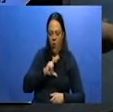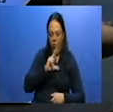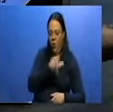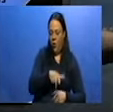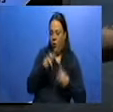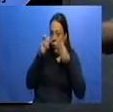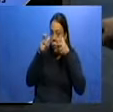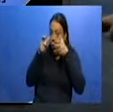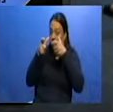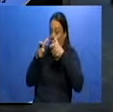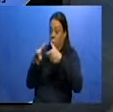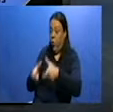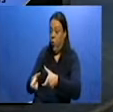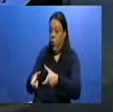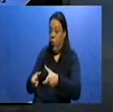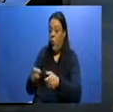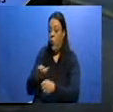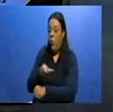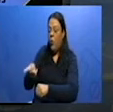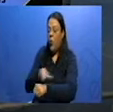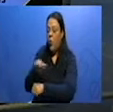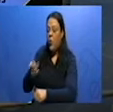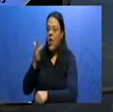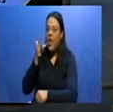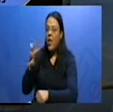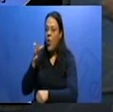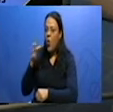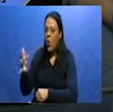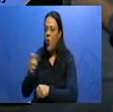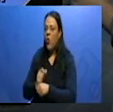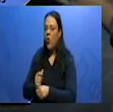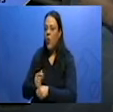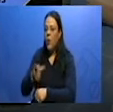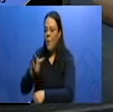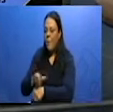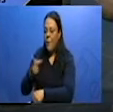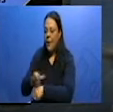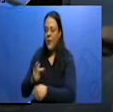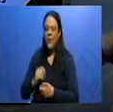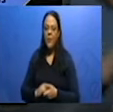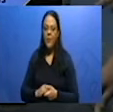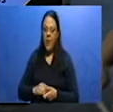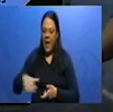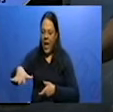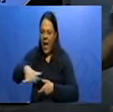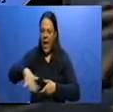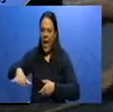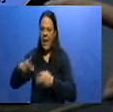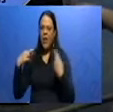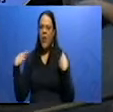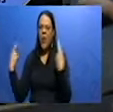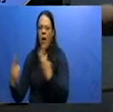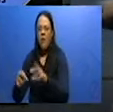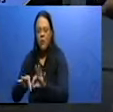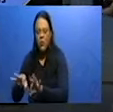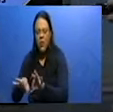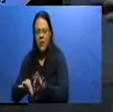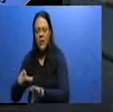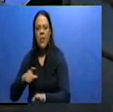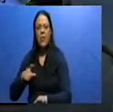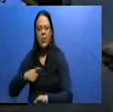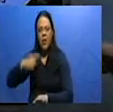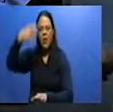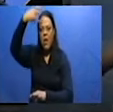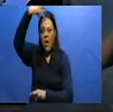Seguindo. Eu sou um sudanês. Meu reino é bem organizado. Temos um rei e seus auxiliares diretos.